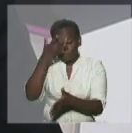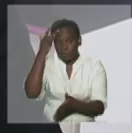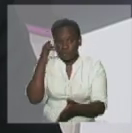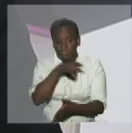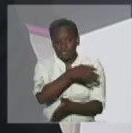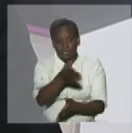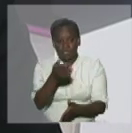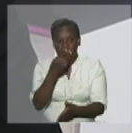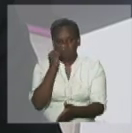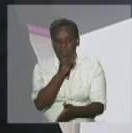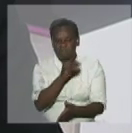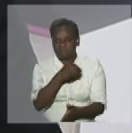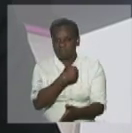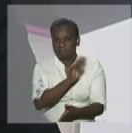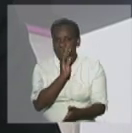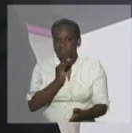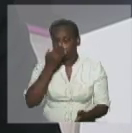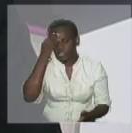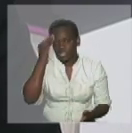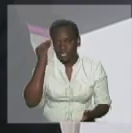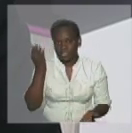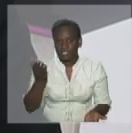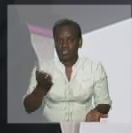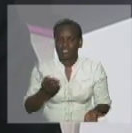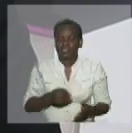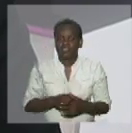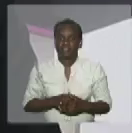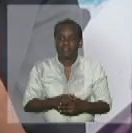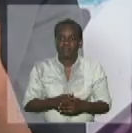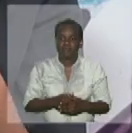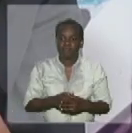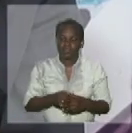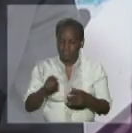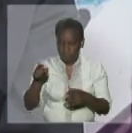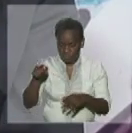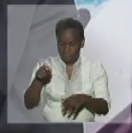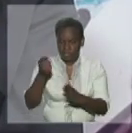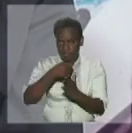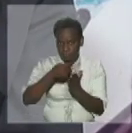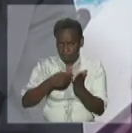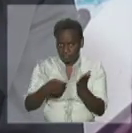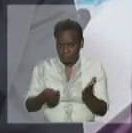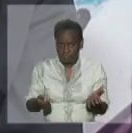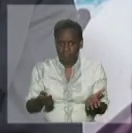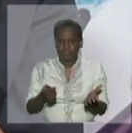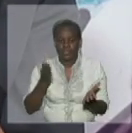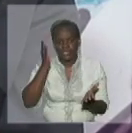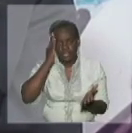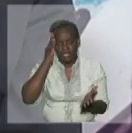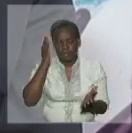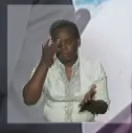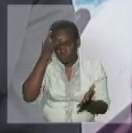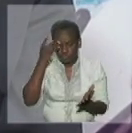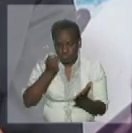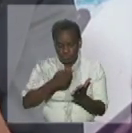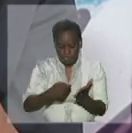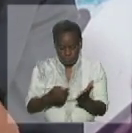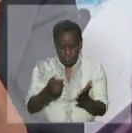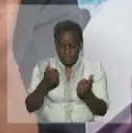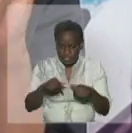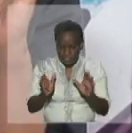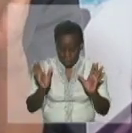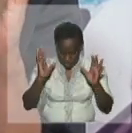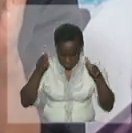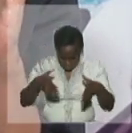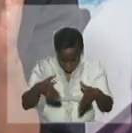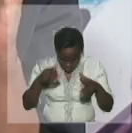de dar assistência, né? Para quem está próximo, você, né? que é escritora, né? A gente sabe que escritor fica muito